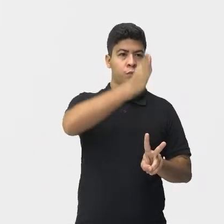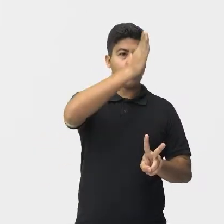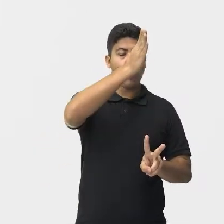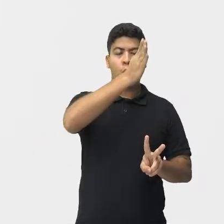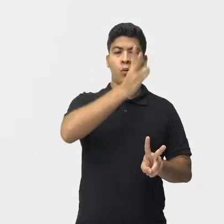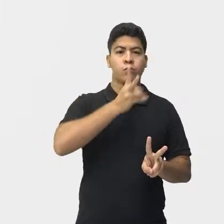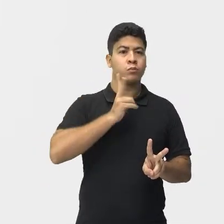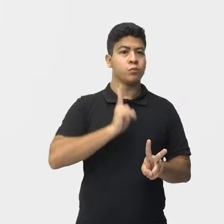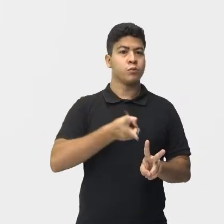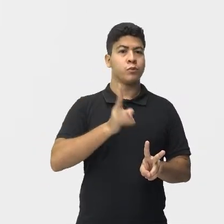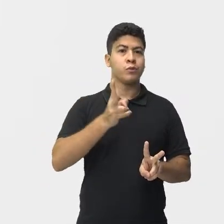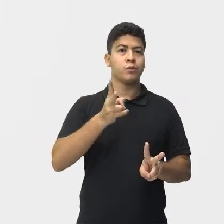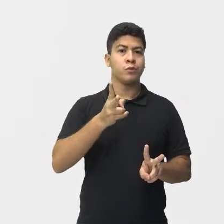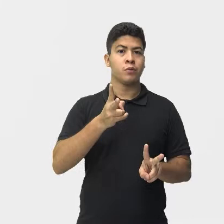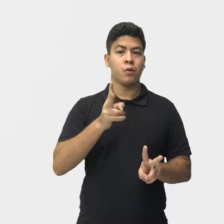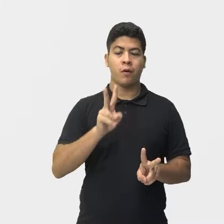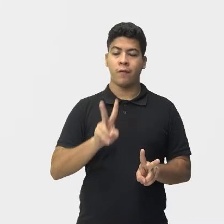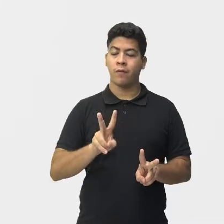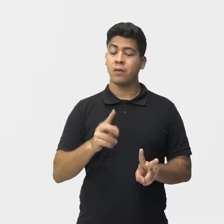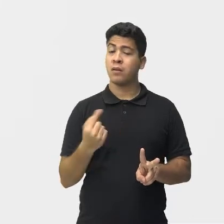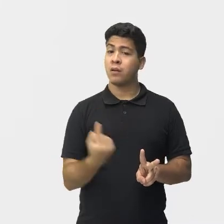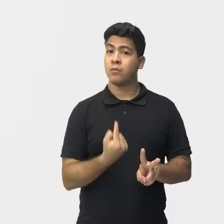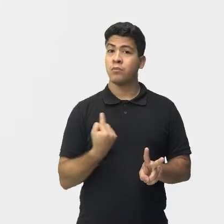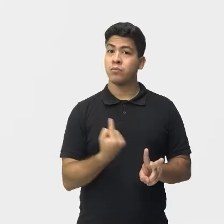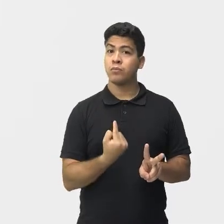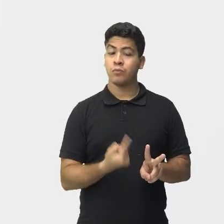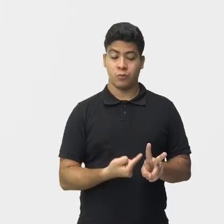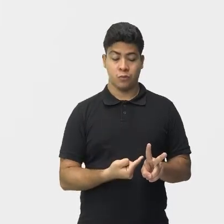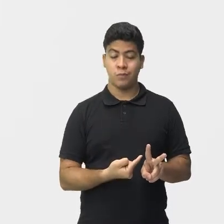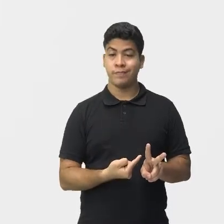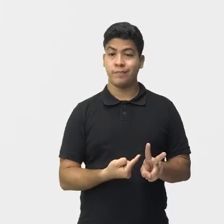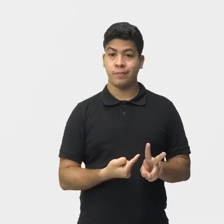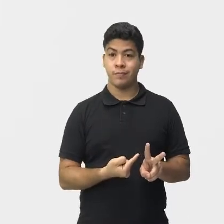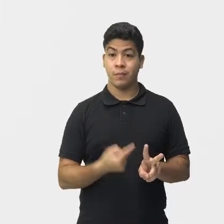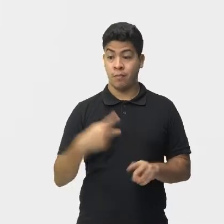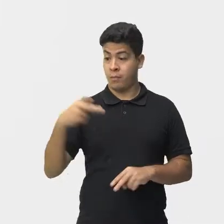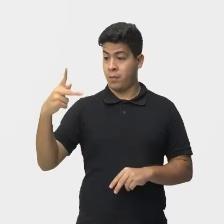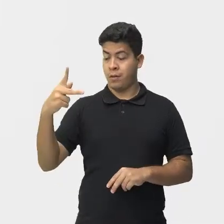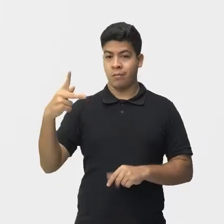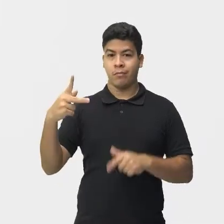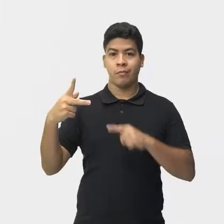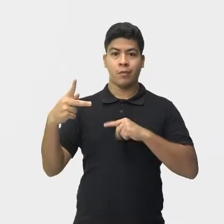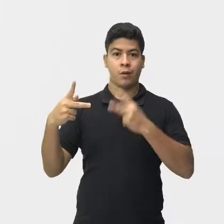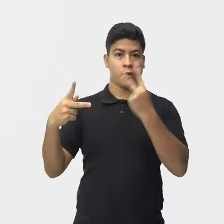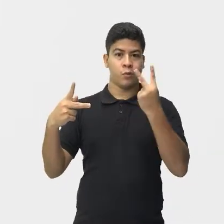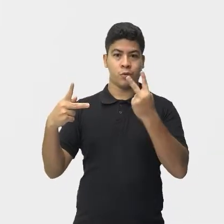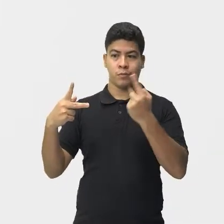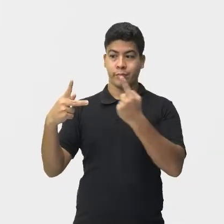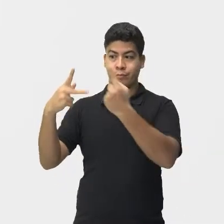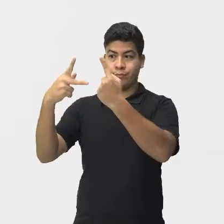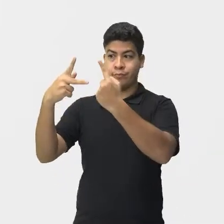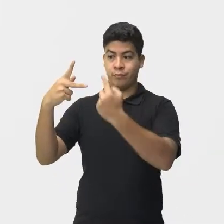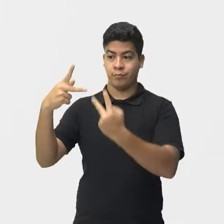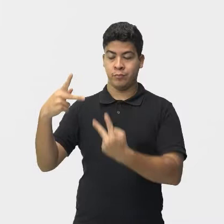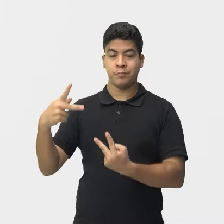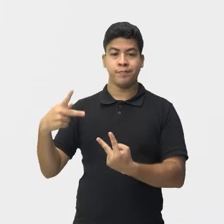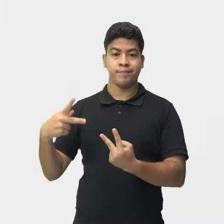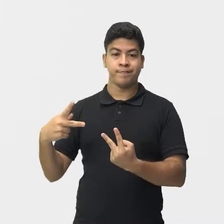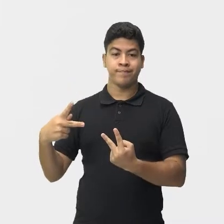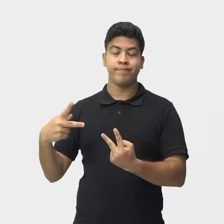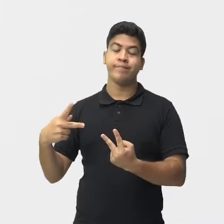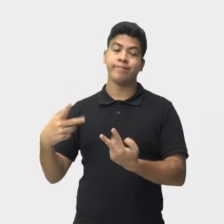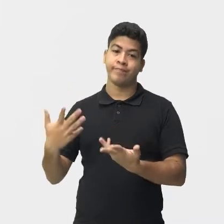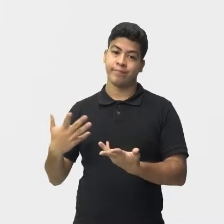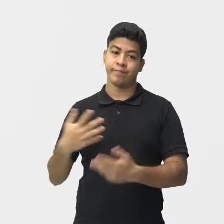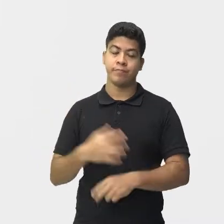e a temperatura se relacionam de forma que elas são diretamente proporcionais. E essa equação diz que P1 sobre T1 é igual a